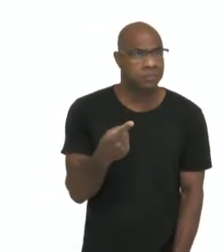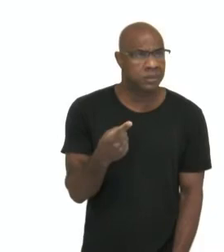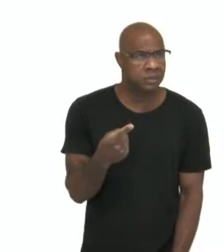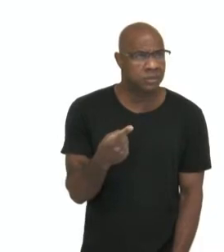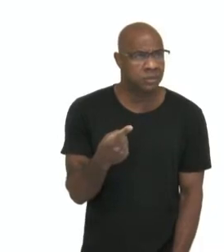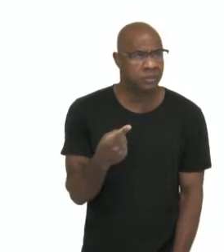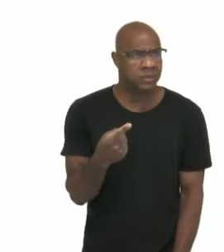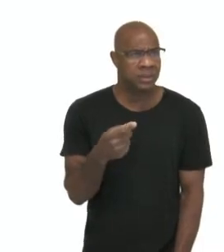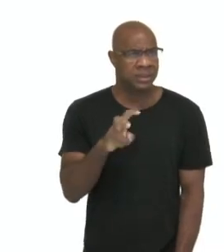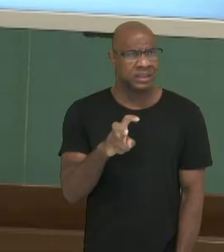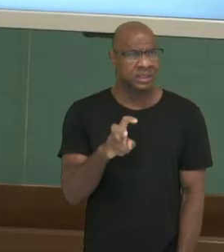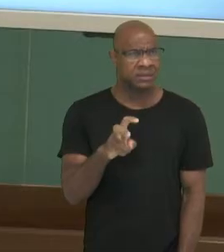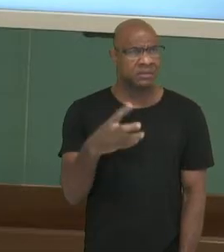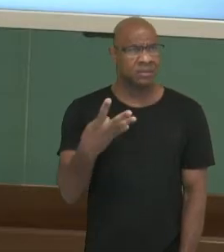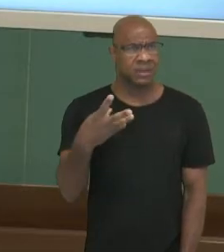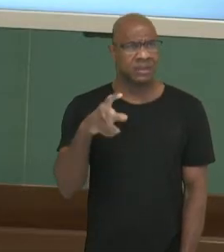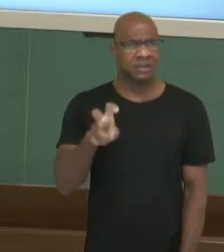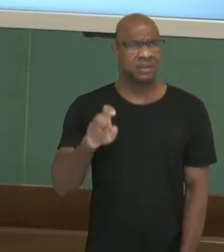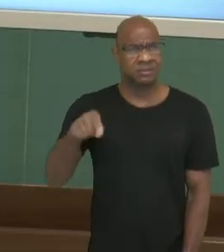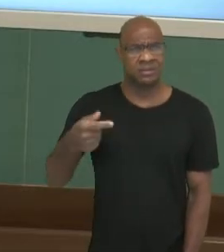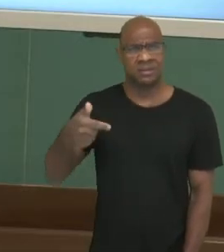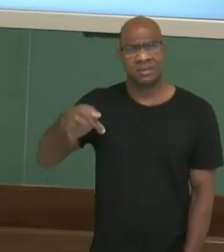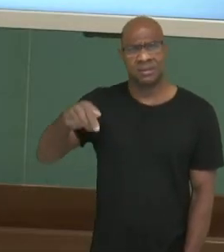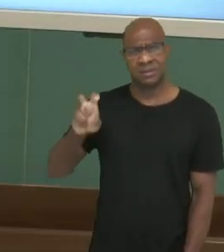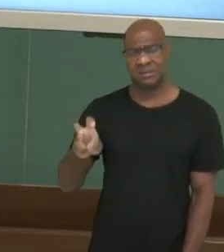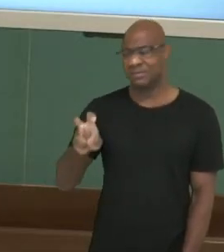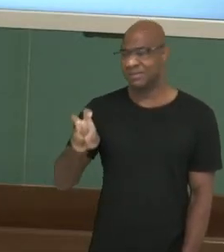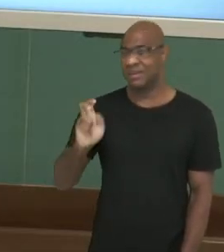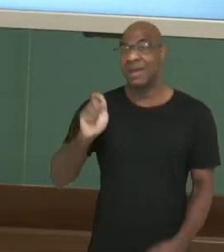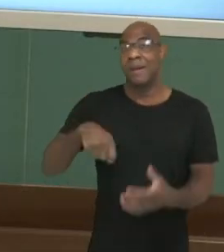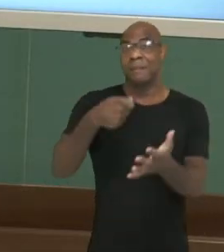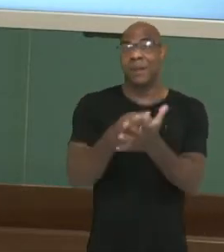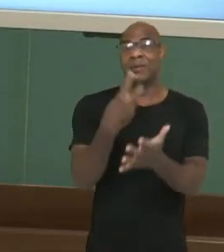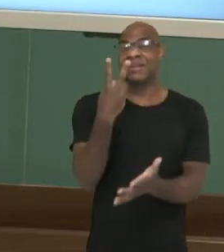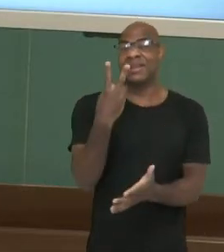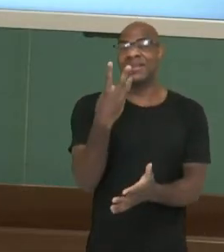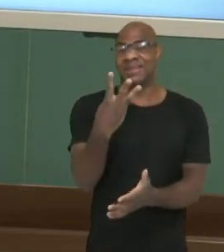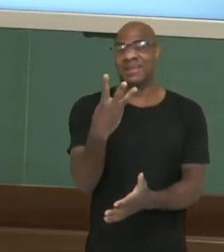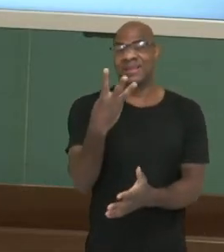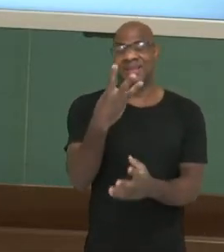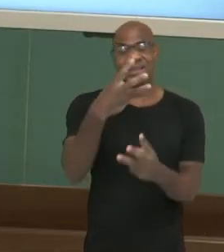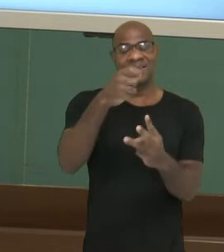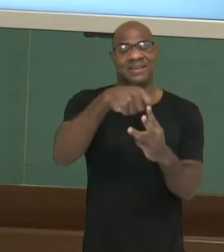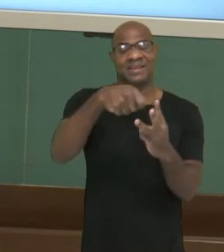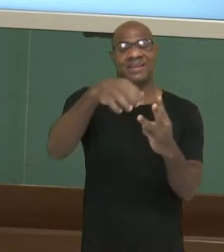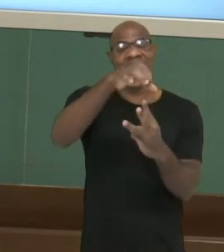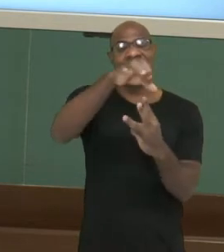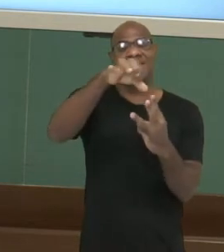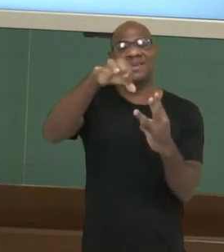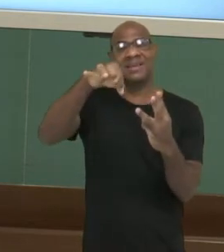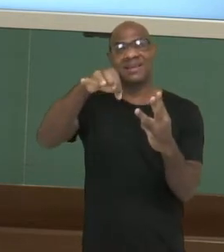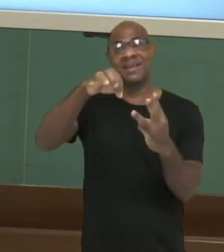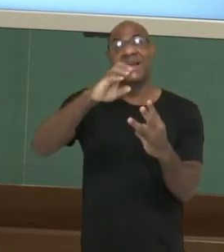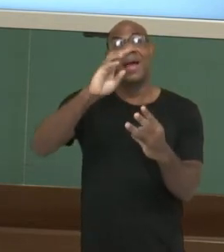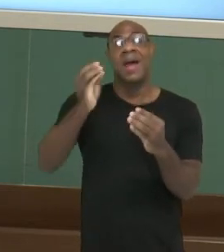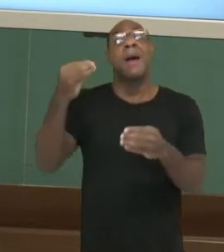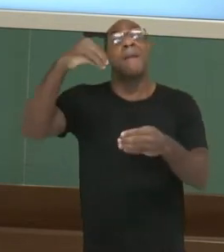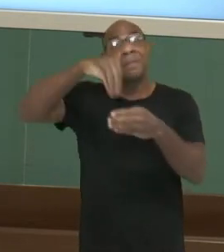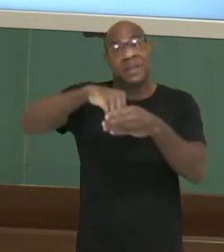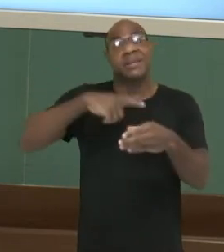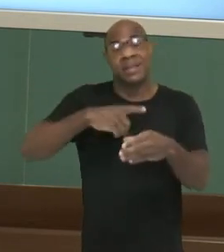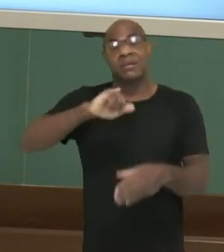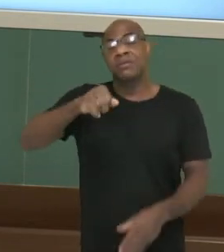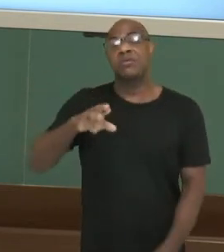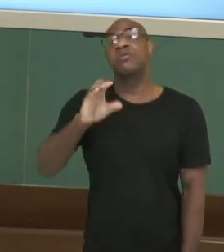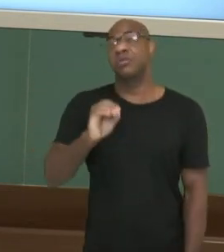R$ 2.545,76. Esse era o valor à vista. Você lembra que ele pagou 3 vezes de 900? 3 vezes 9, 27. R$ 2.700 ele